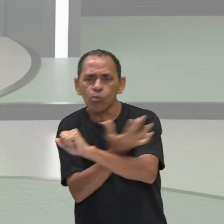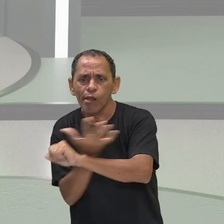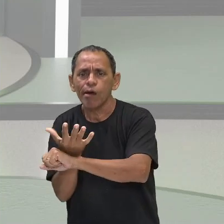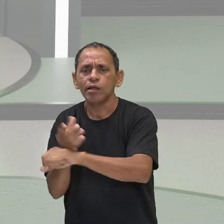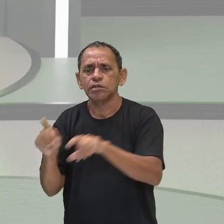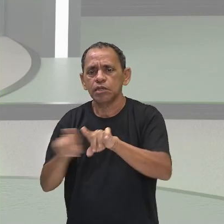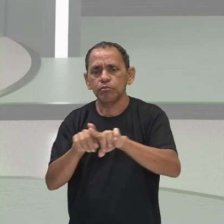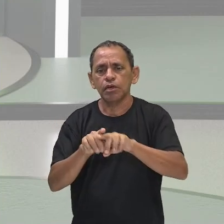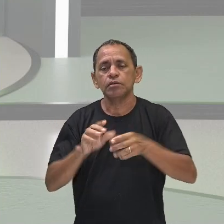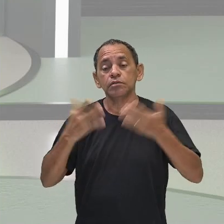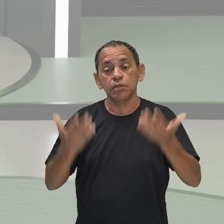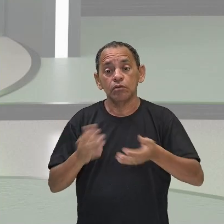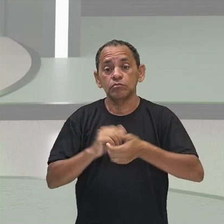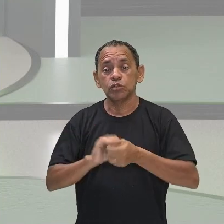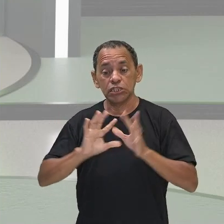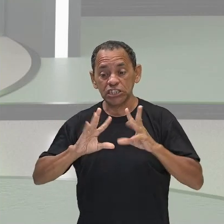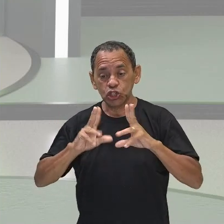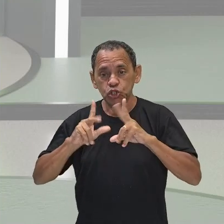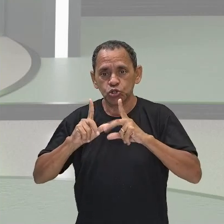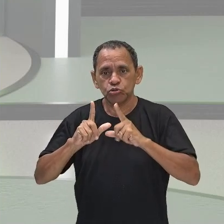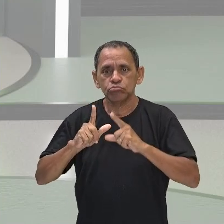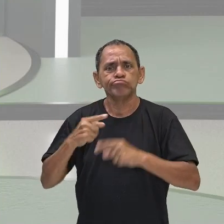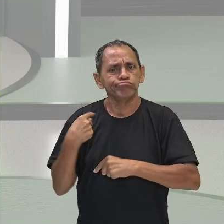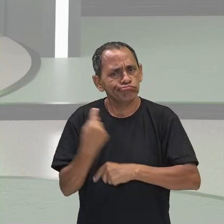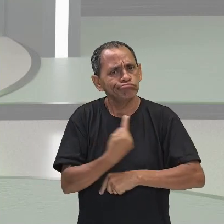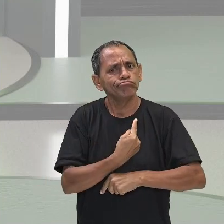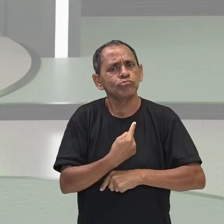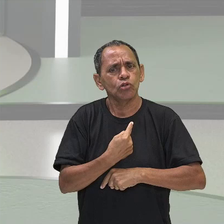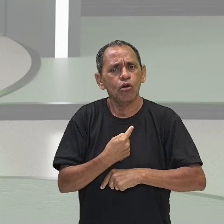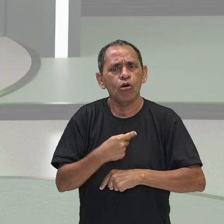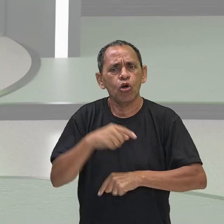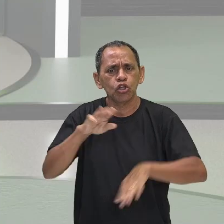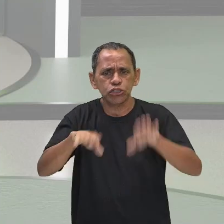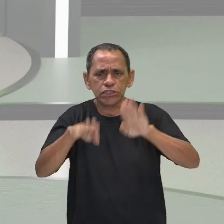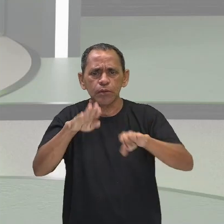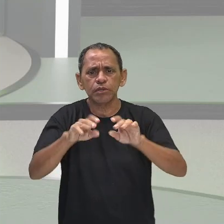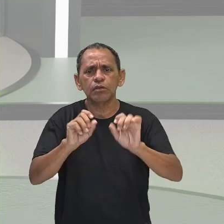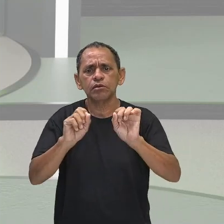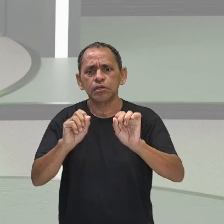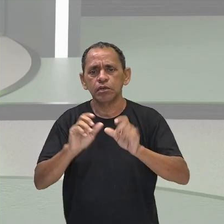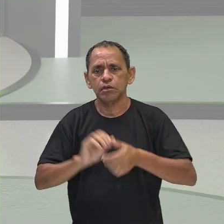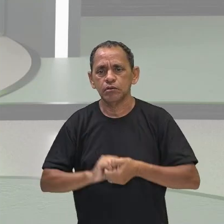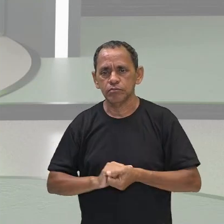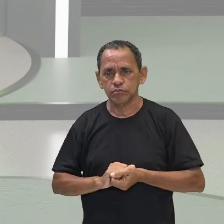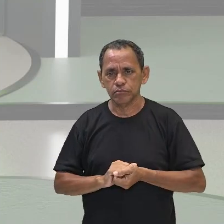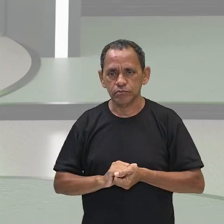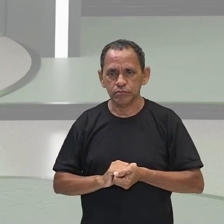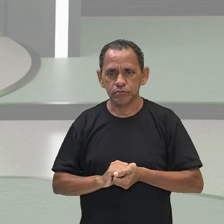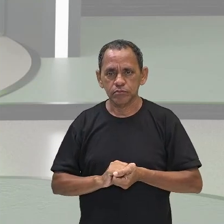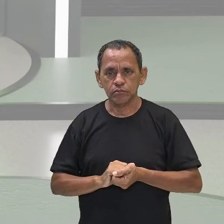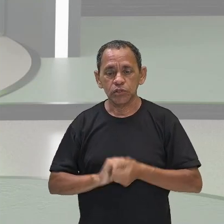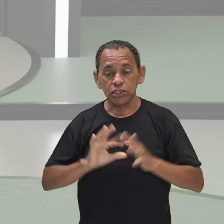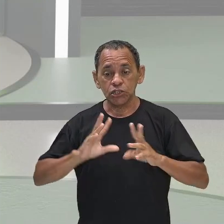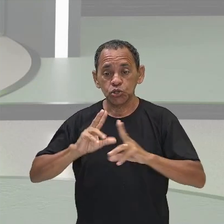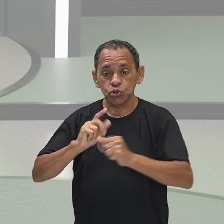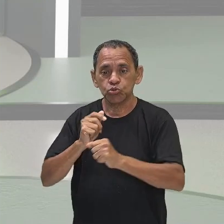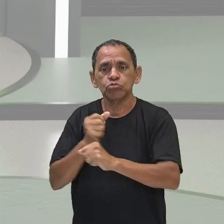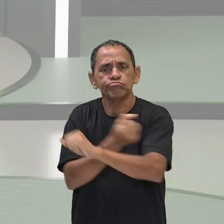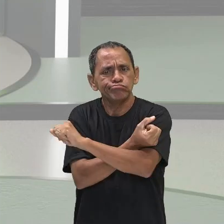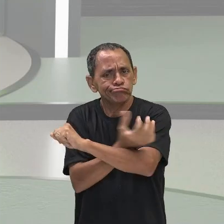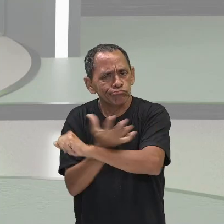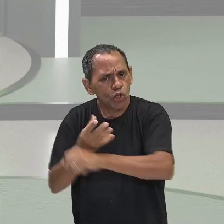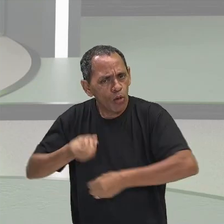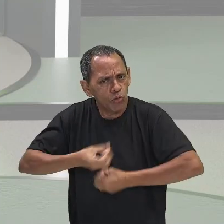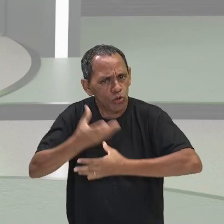Então, todos nós dependemos de tudo que a planta vai produzir e vai